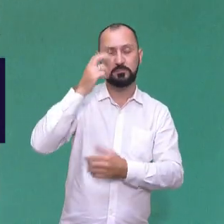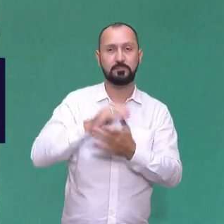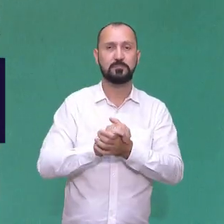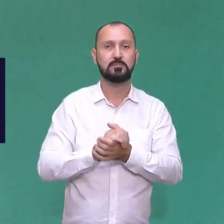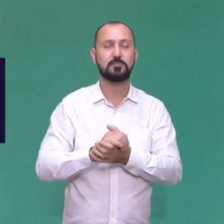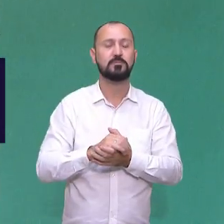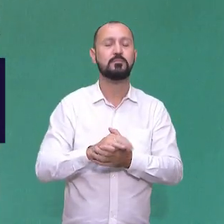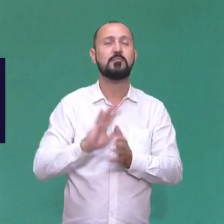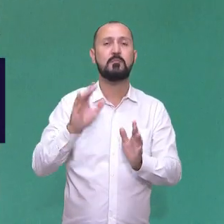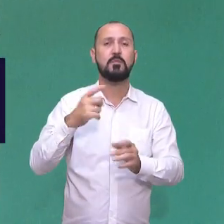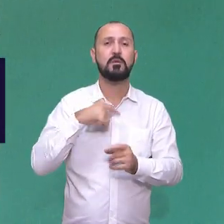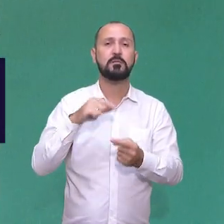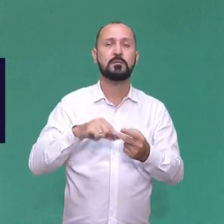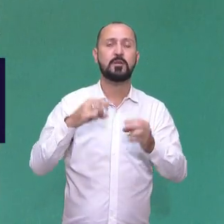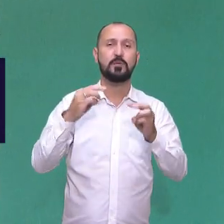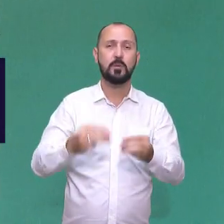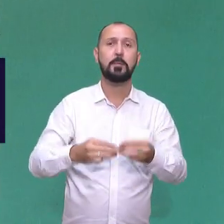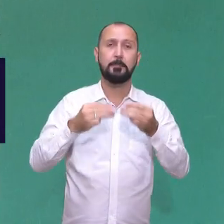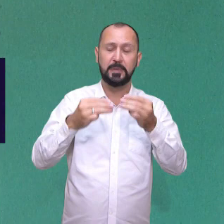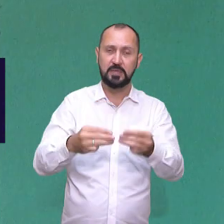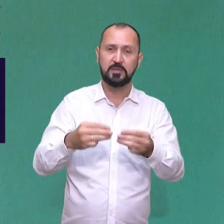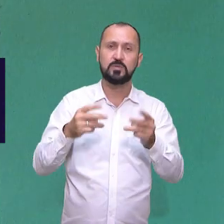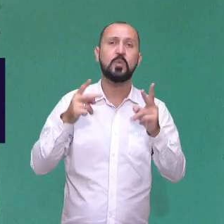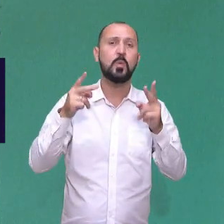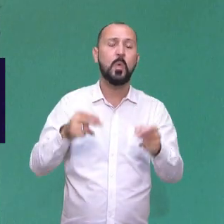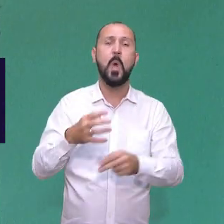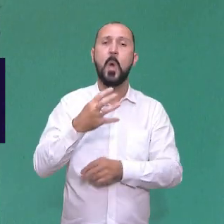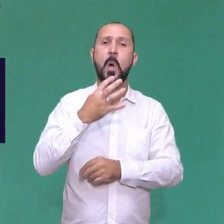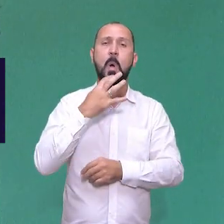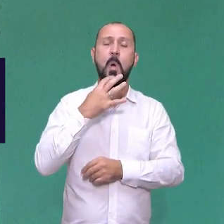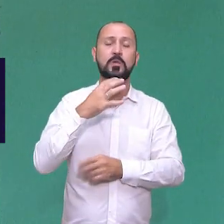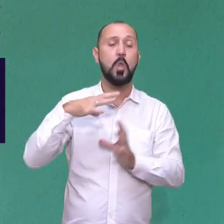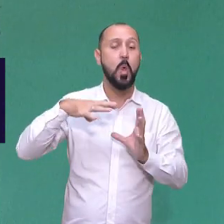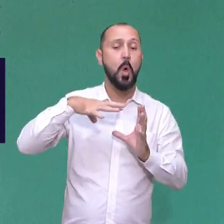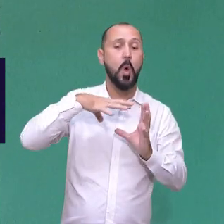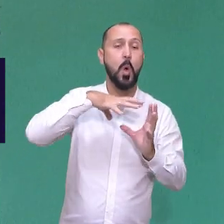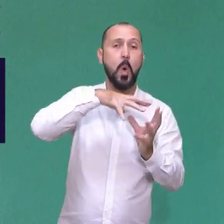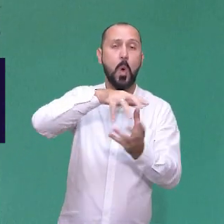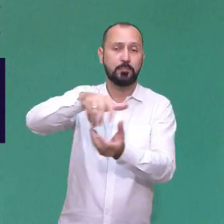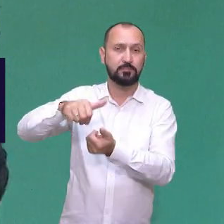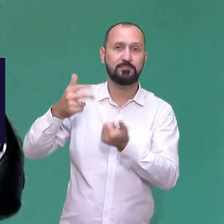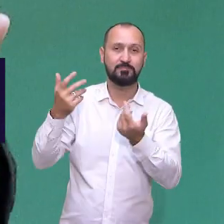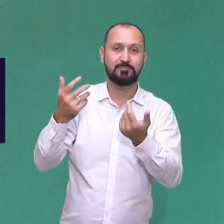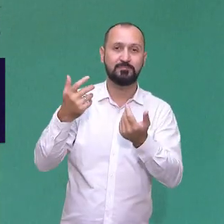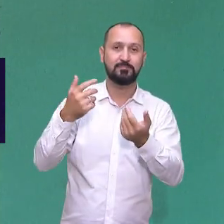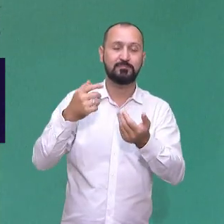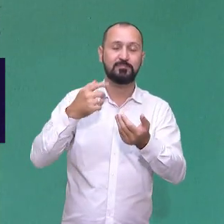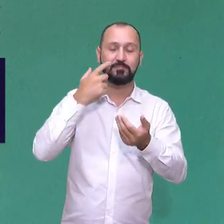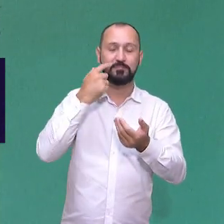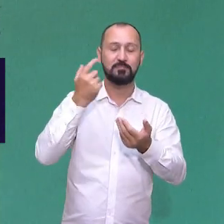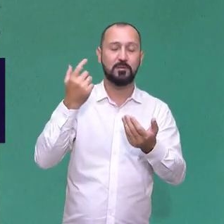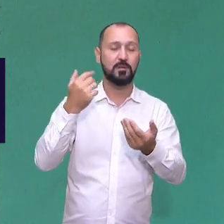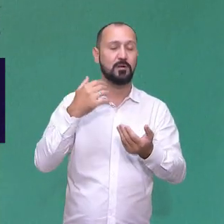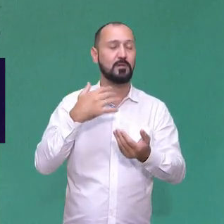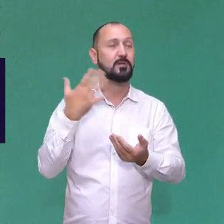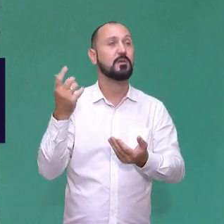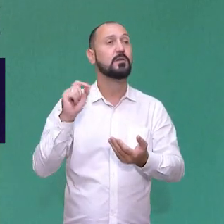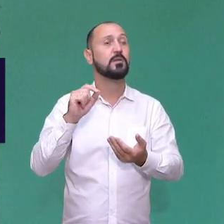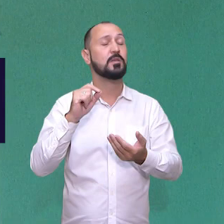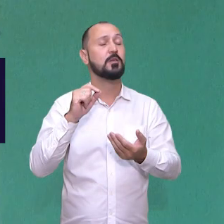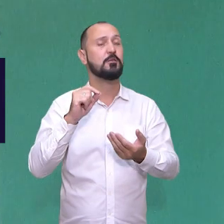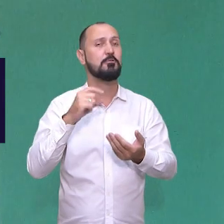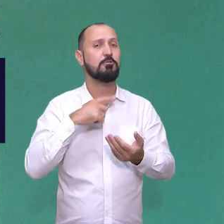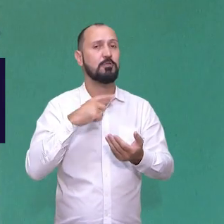principalmente relacionada à cultura. Nós tivemos já um ministro desse porte, conhecido mundialmente, né, com uma